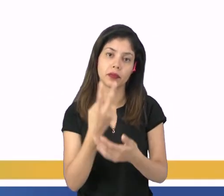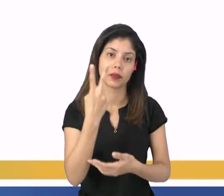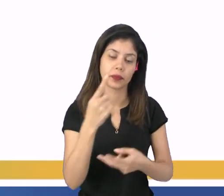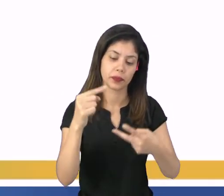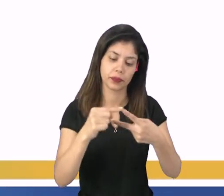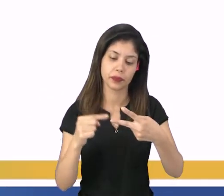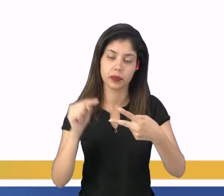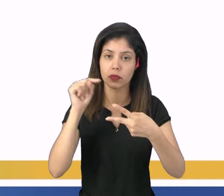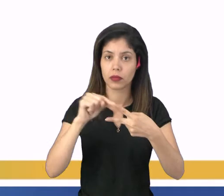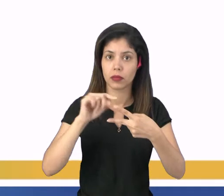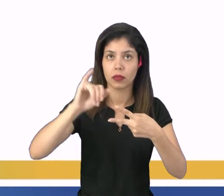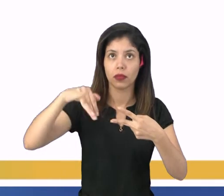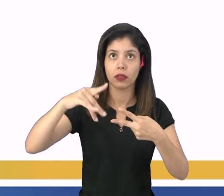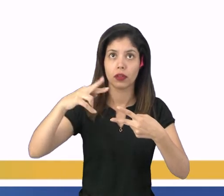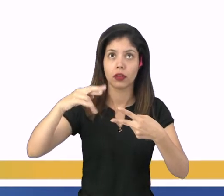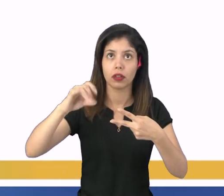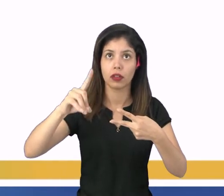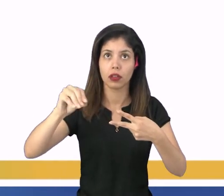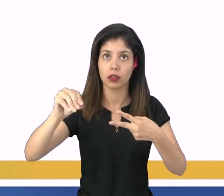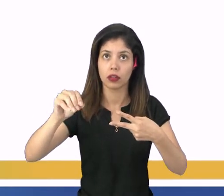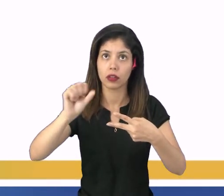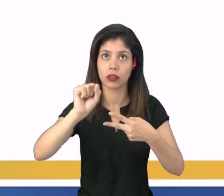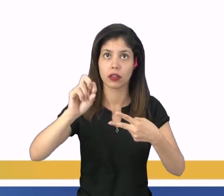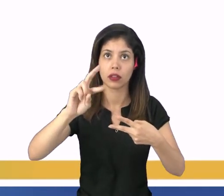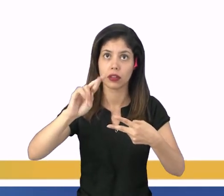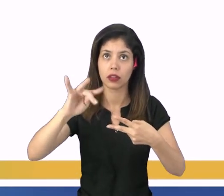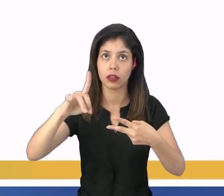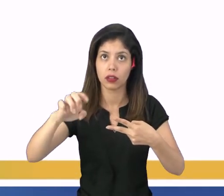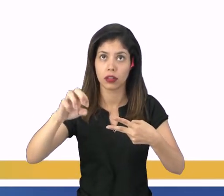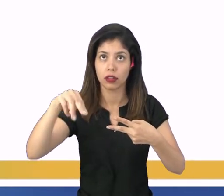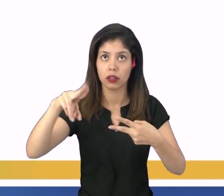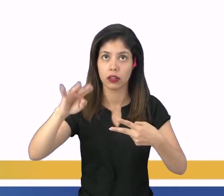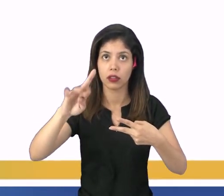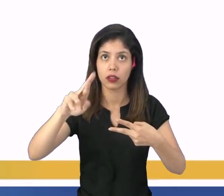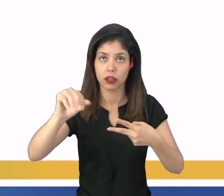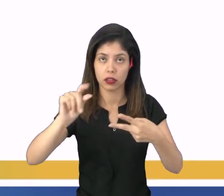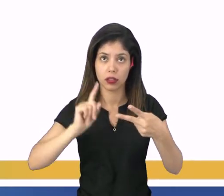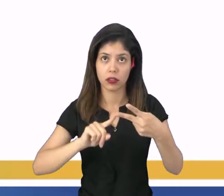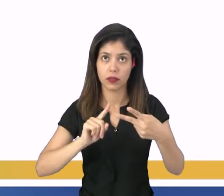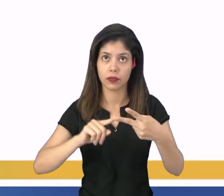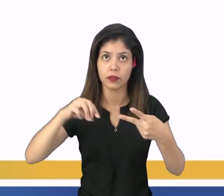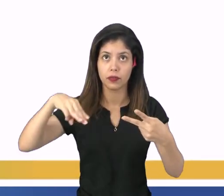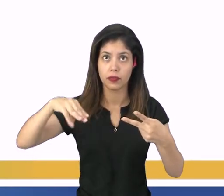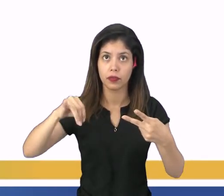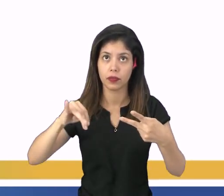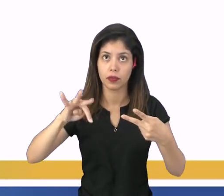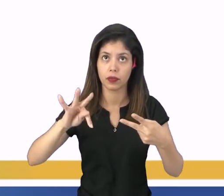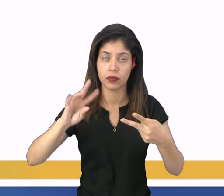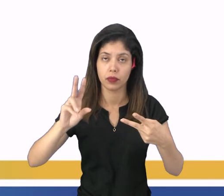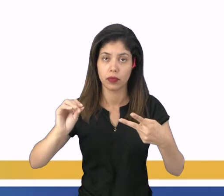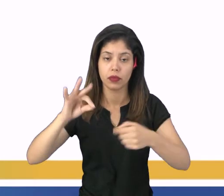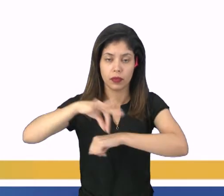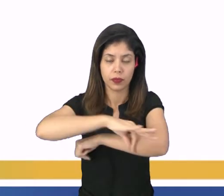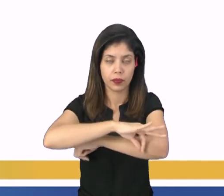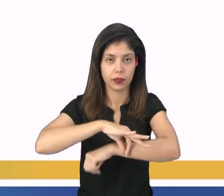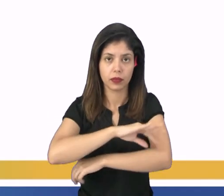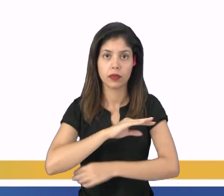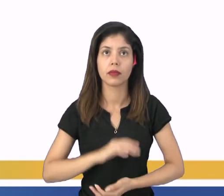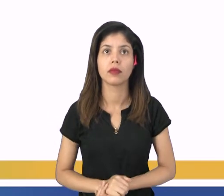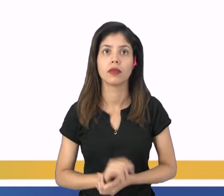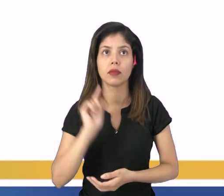né, o imperador, os sacerdotes e os nobres, ficavam numa classe, e mais embaixo os mitimaques, né, que são os colonos, os artesãos,